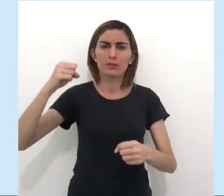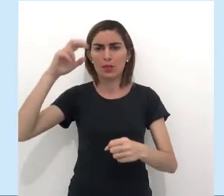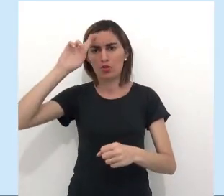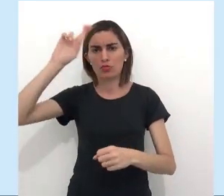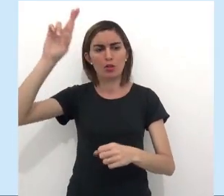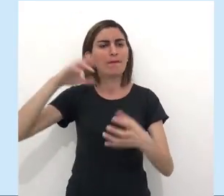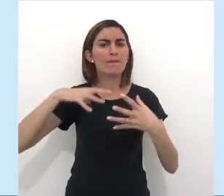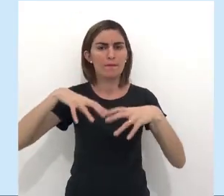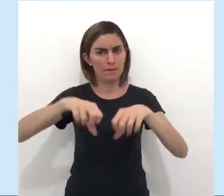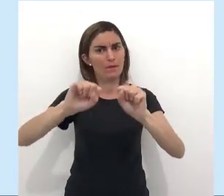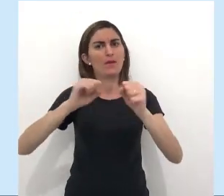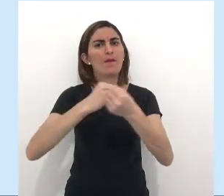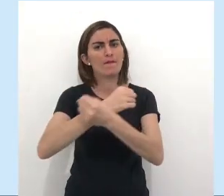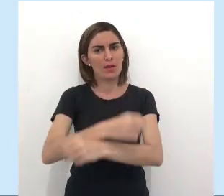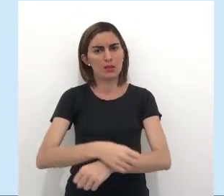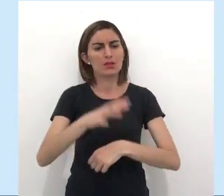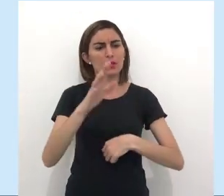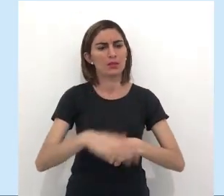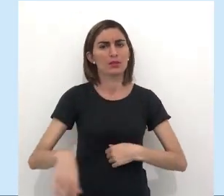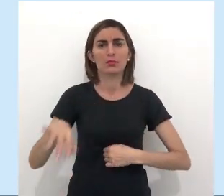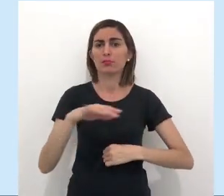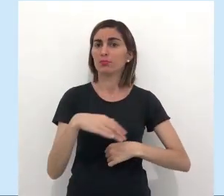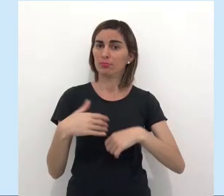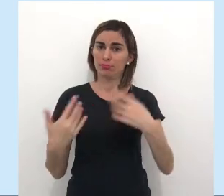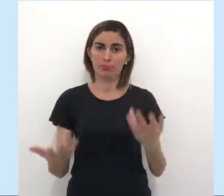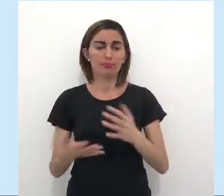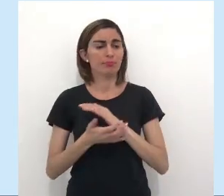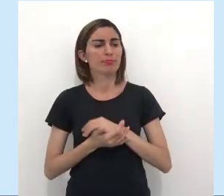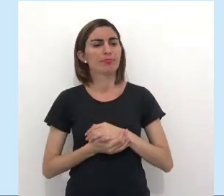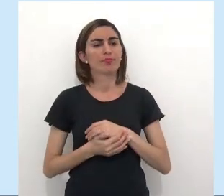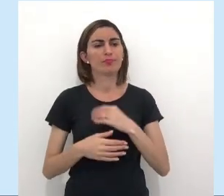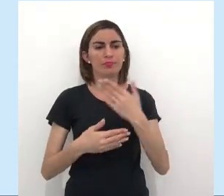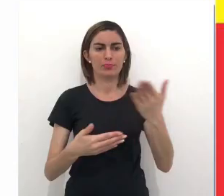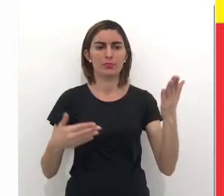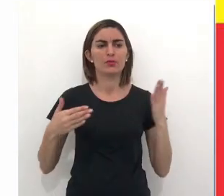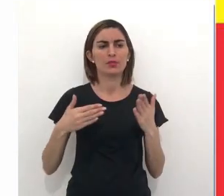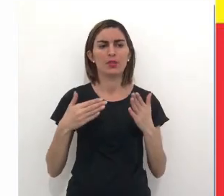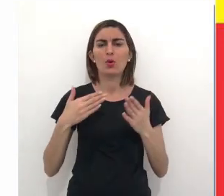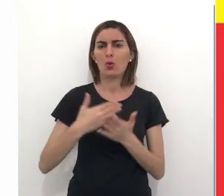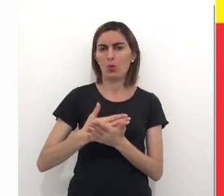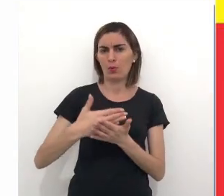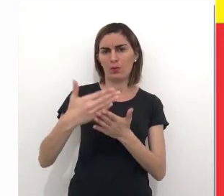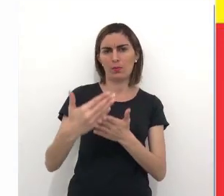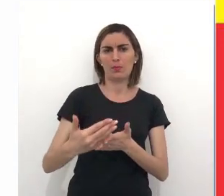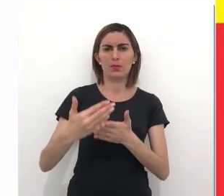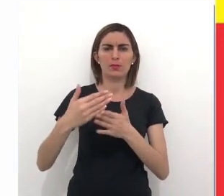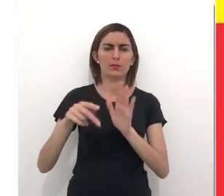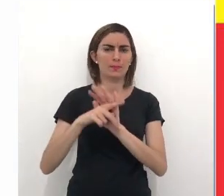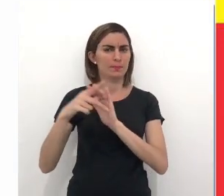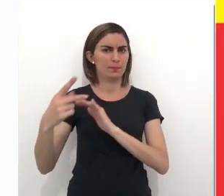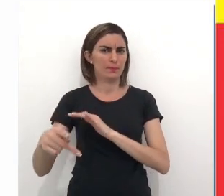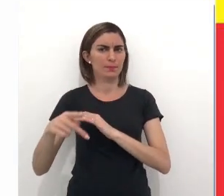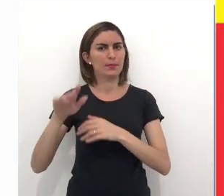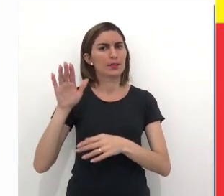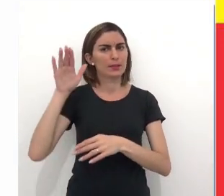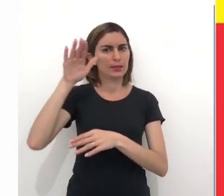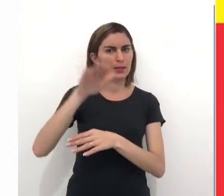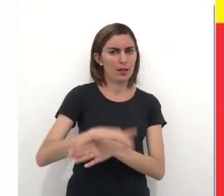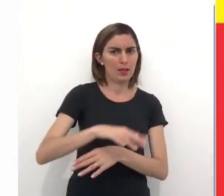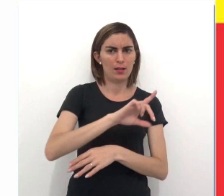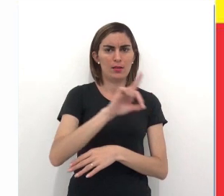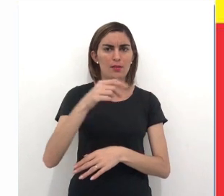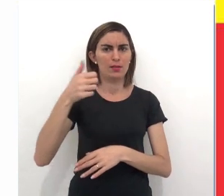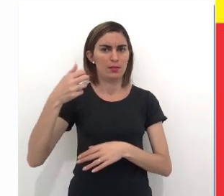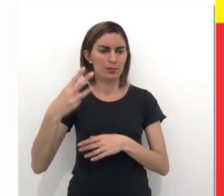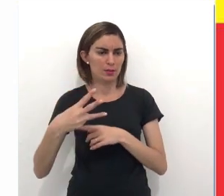queriam matar os proprietários e ficar com a posse das fazendas. A rebelião começou na parte